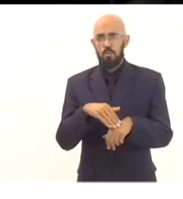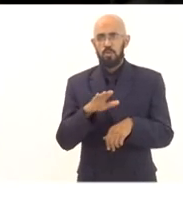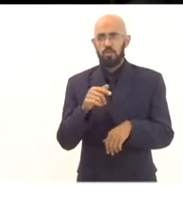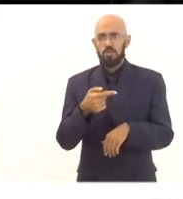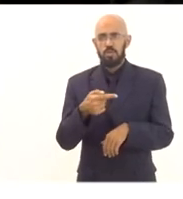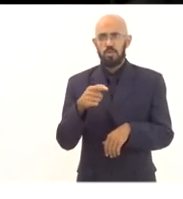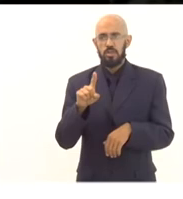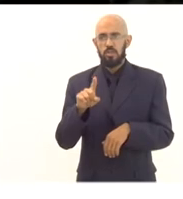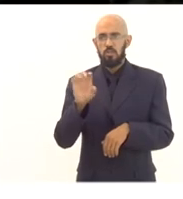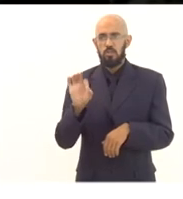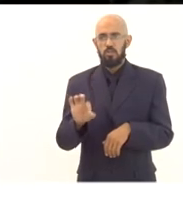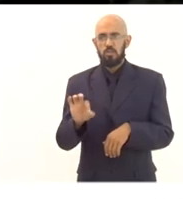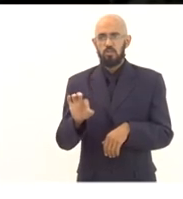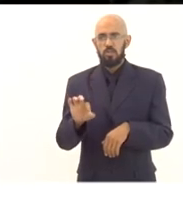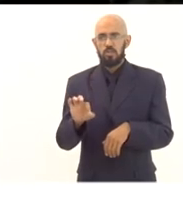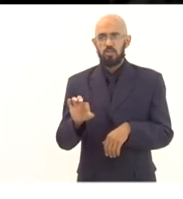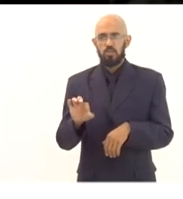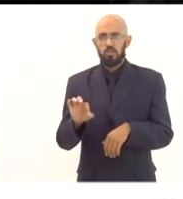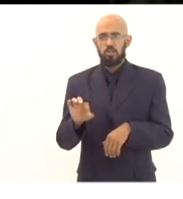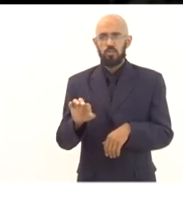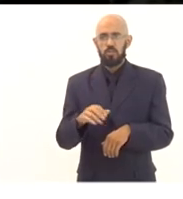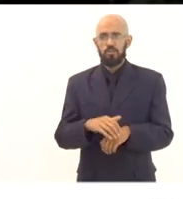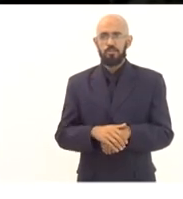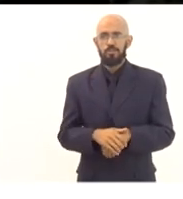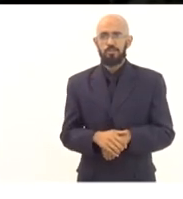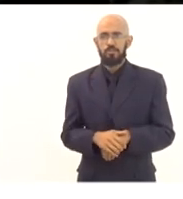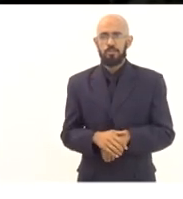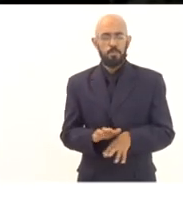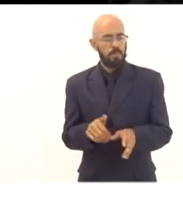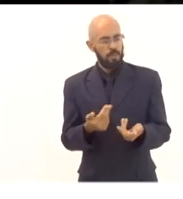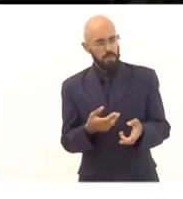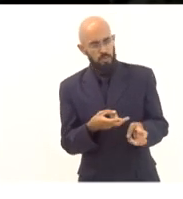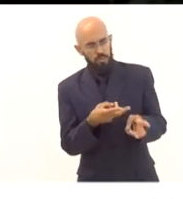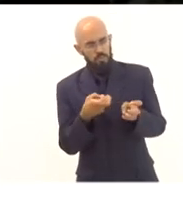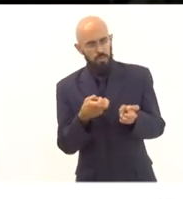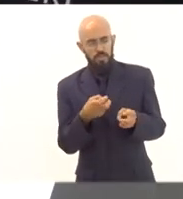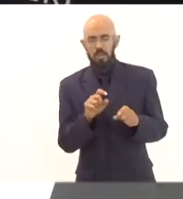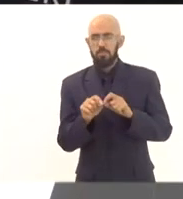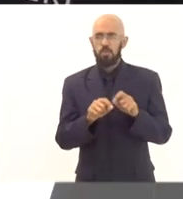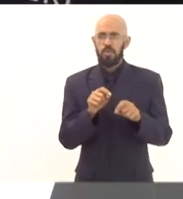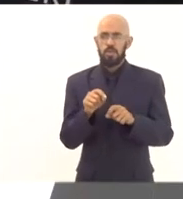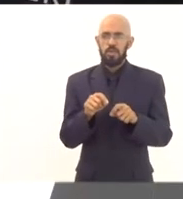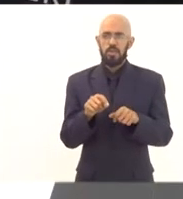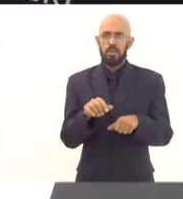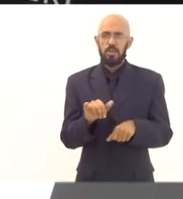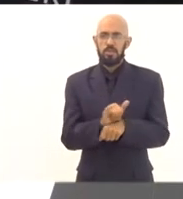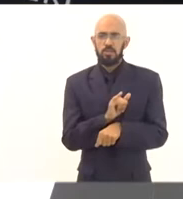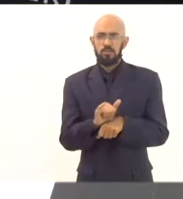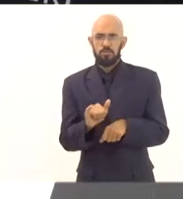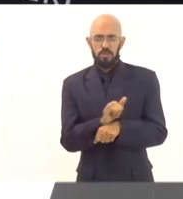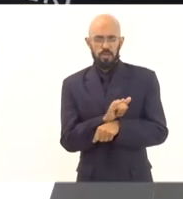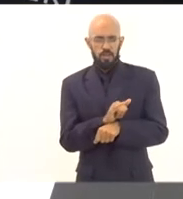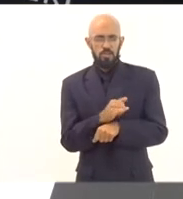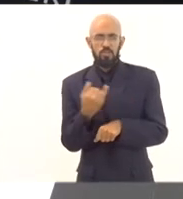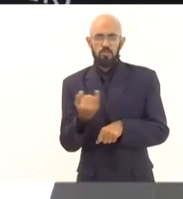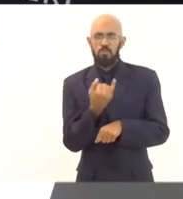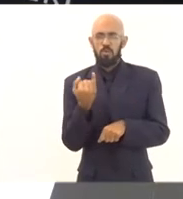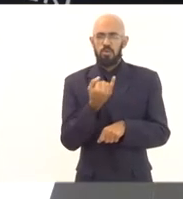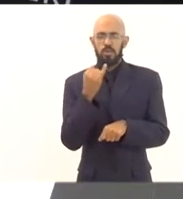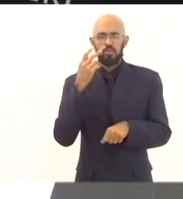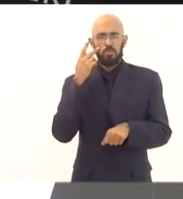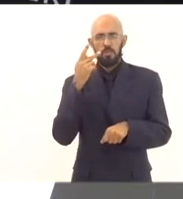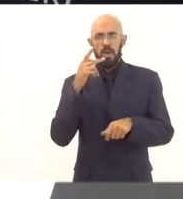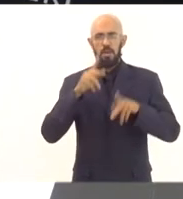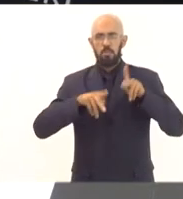71 por cento então gente percebe que a esse Esse instrumento é um instrumento muito importante para a